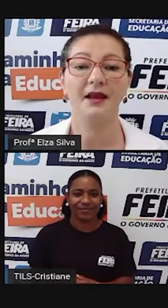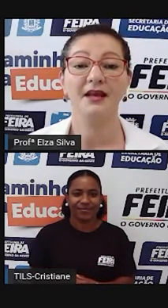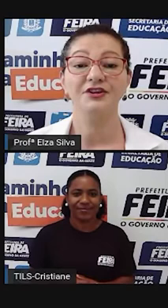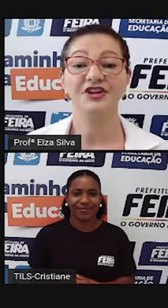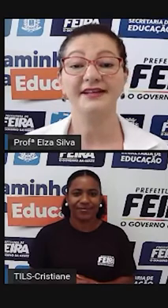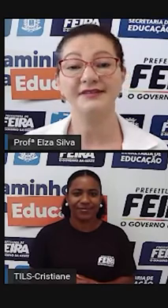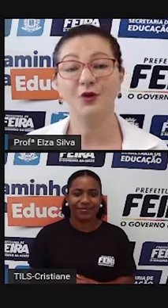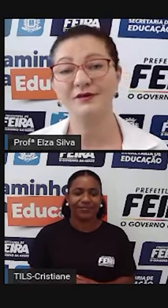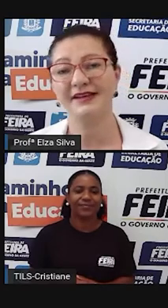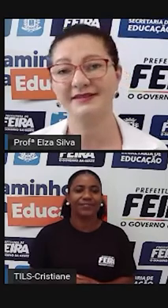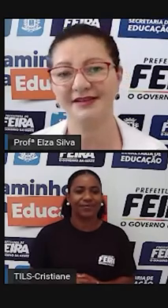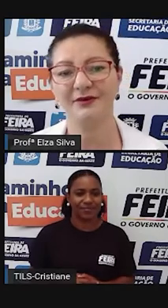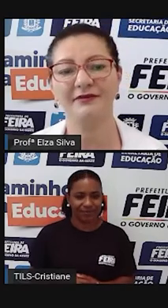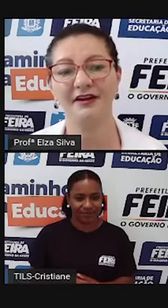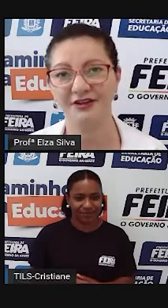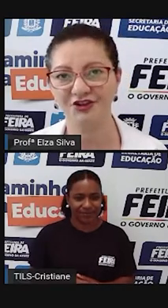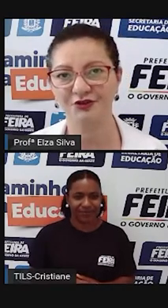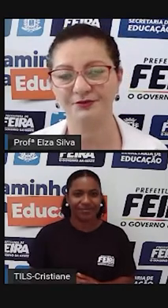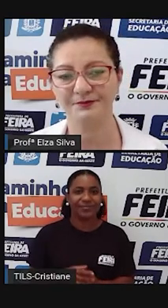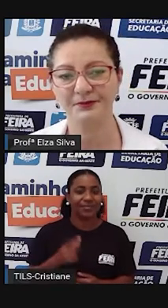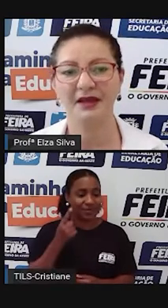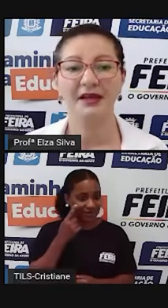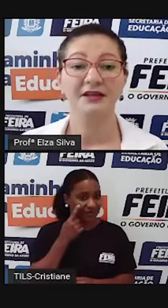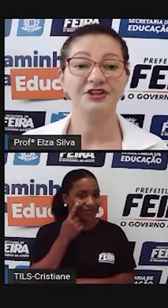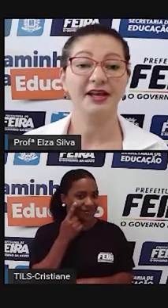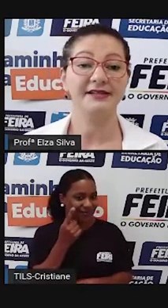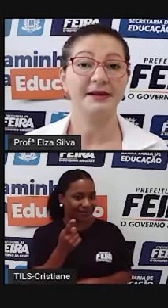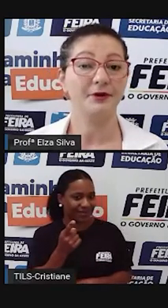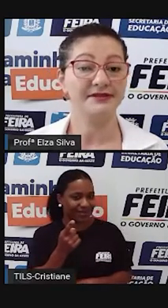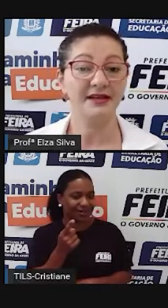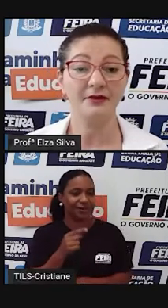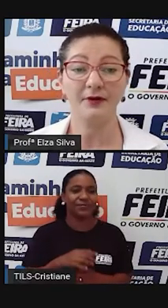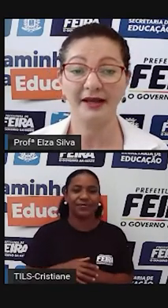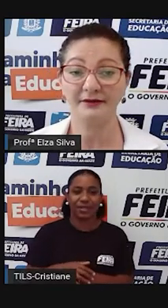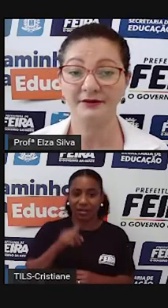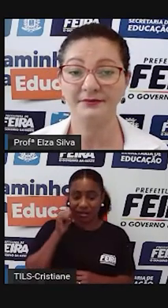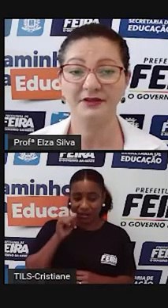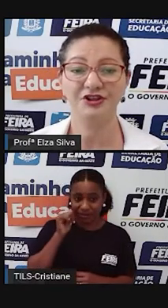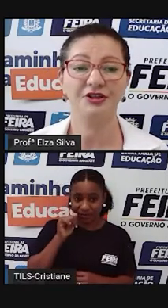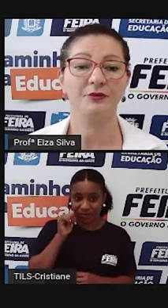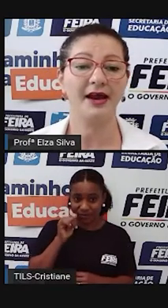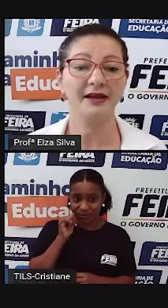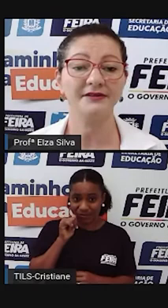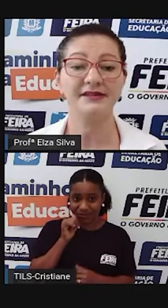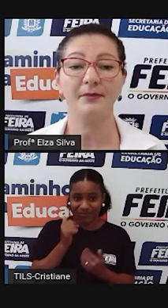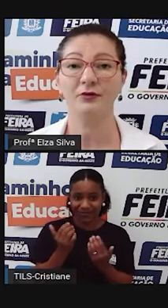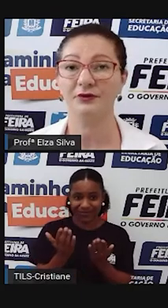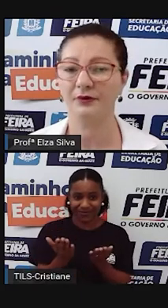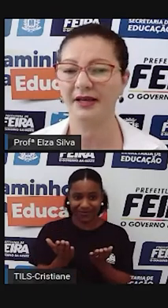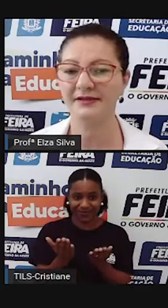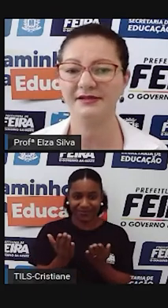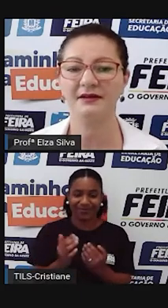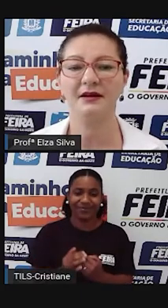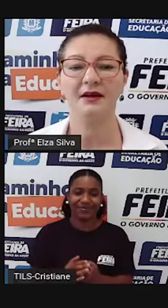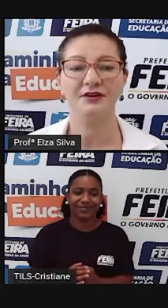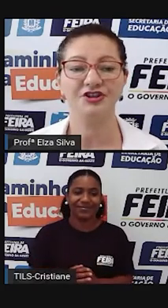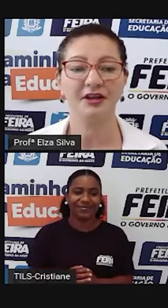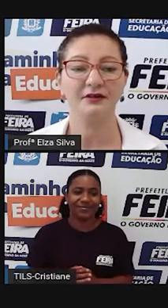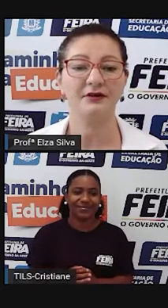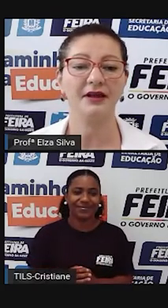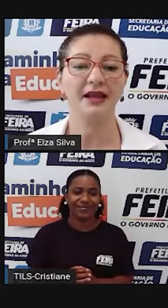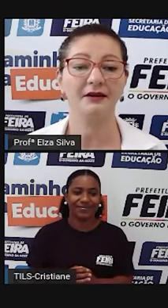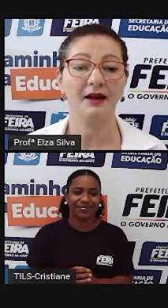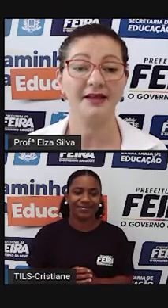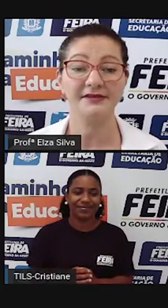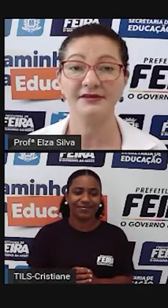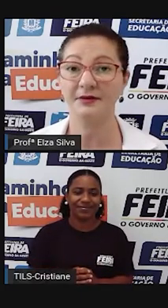She is Conceição Evaristo. She is a Brazilian writer She writes about race,